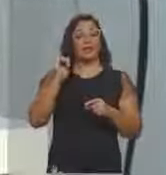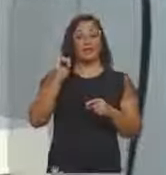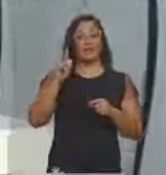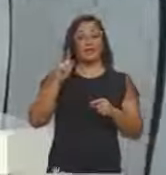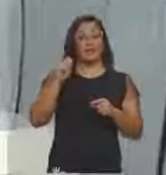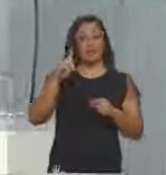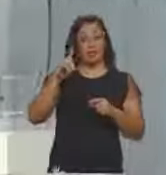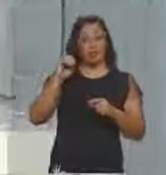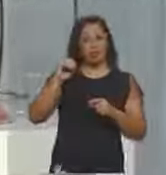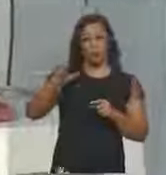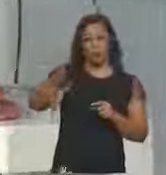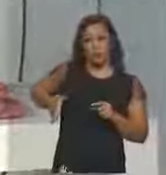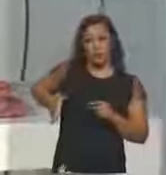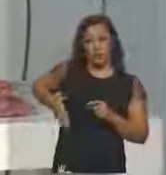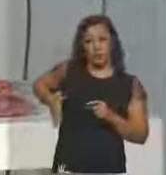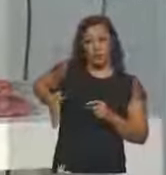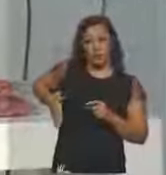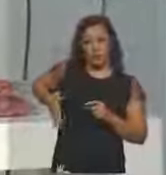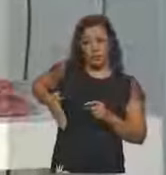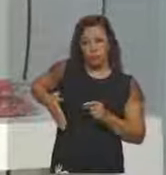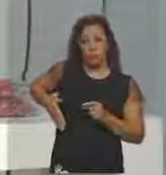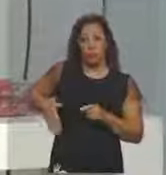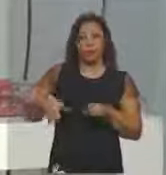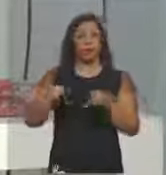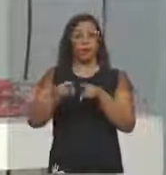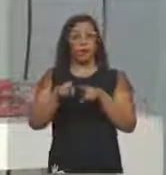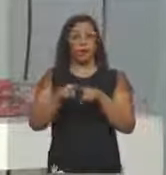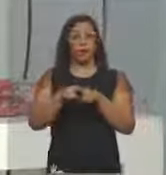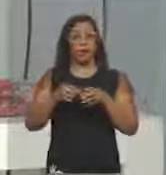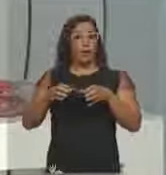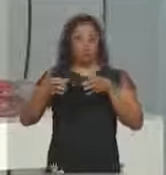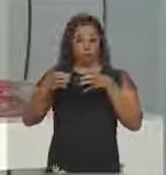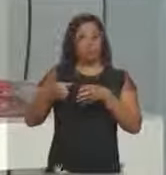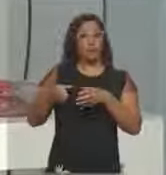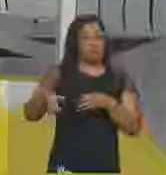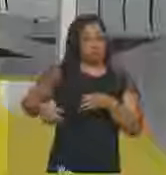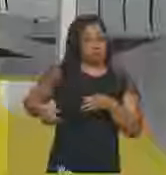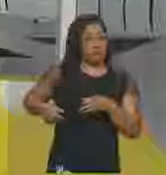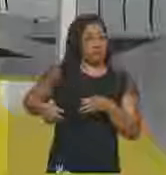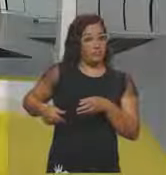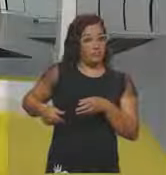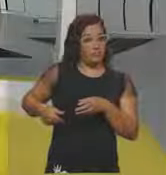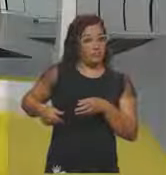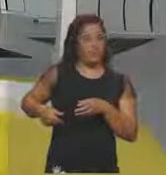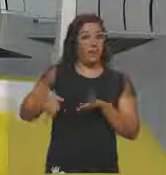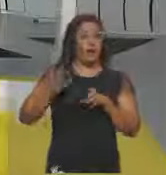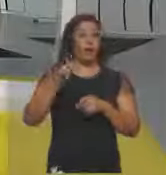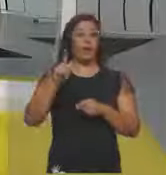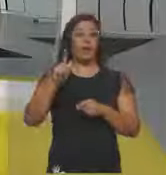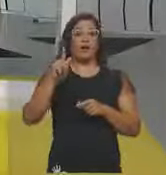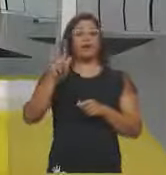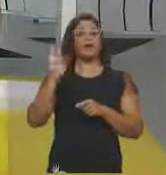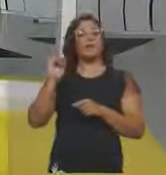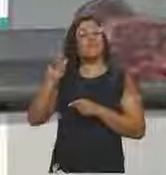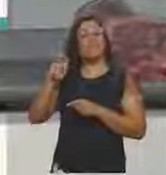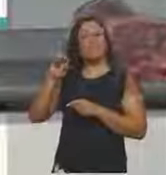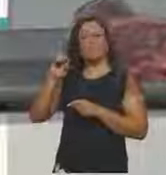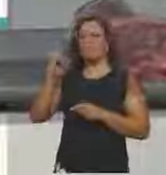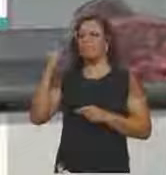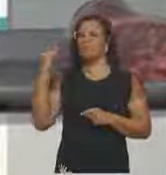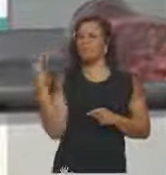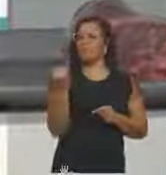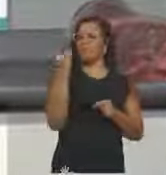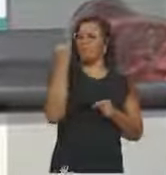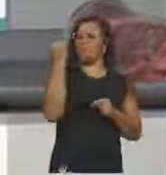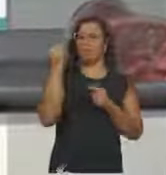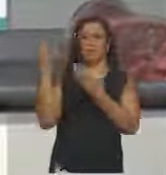Esse fígado aqui que eu trouxe para você ver é a maior glândula do corpo. Então o fígado ele exerce um papel muito